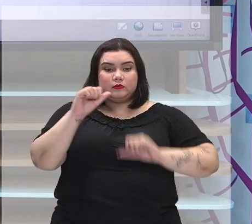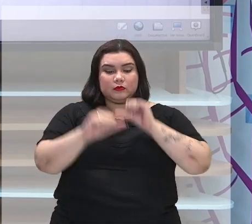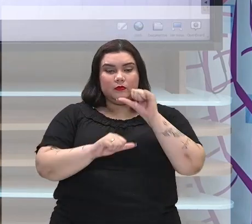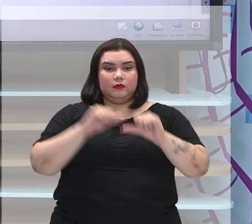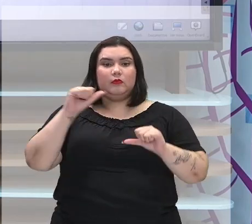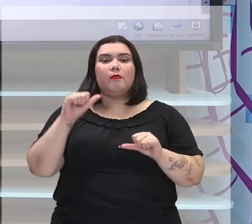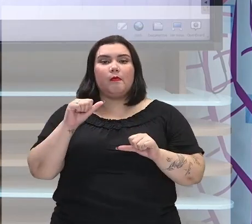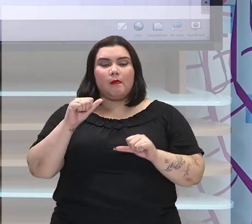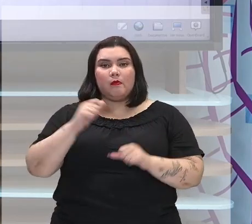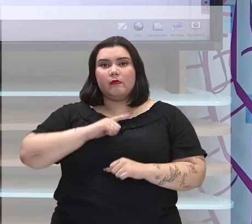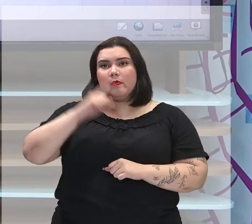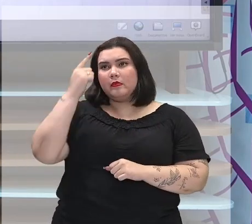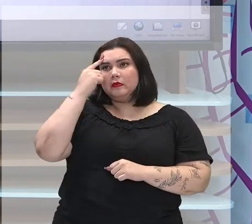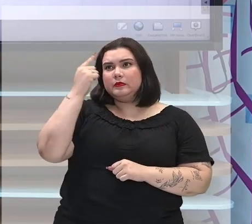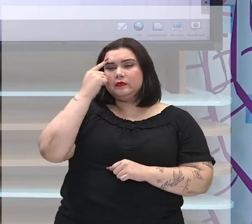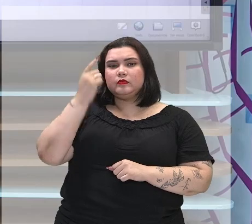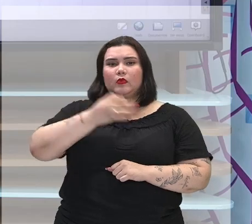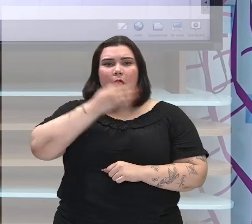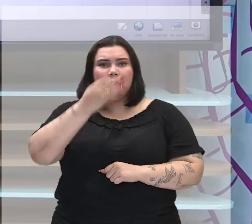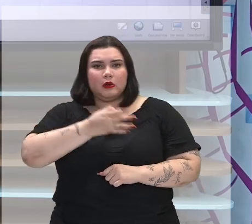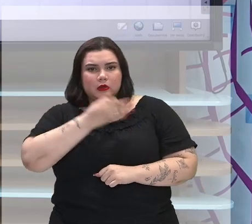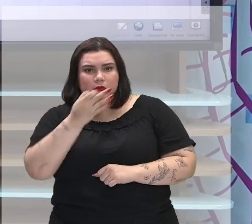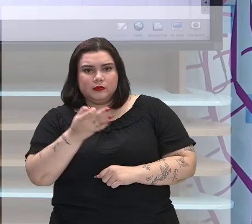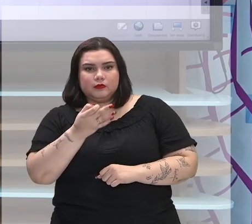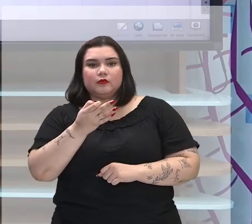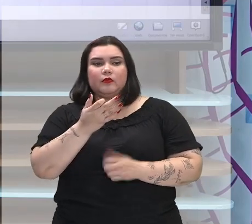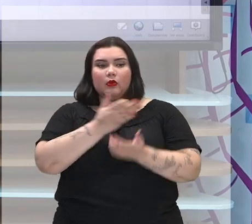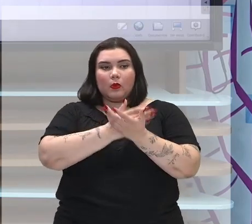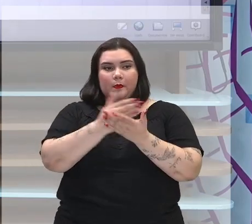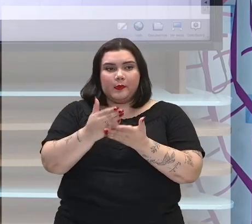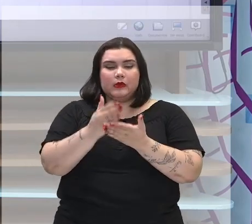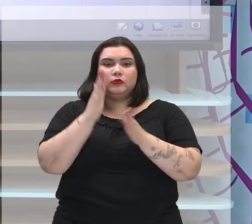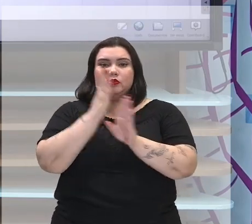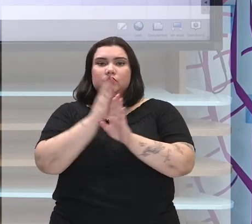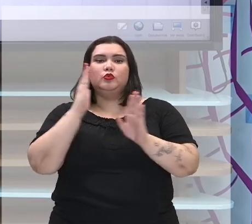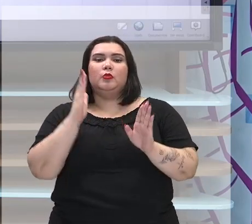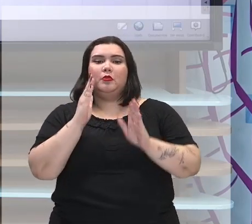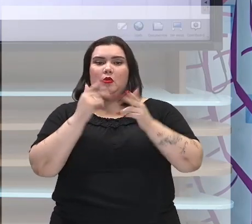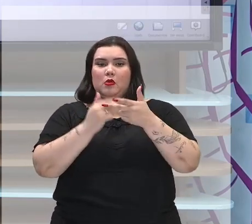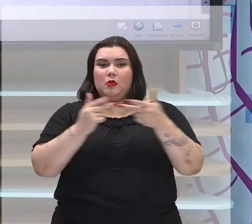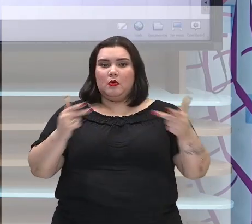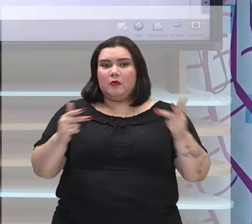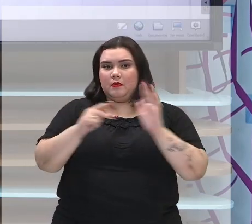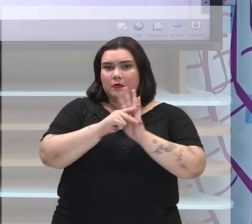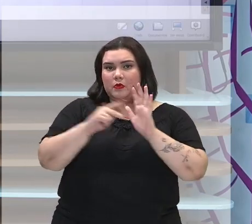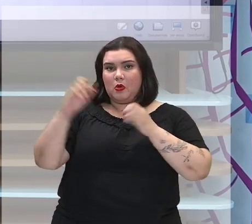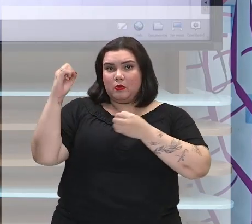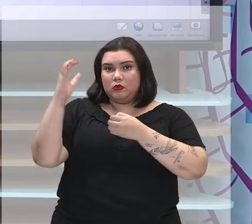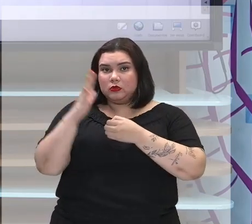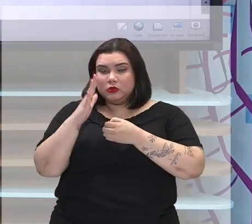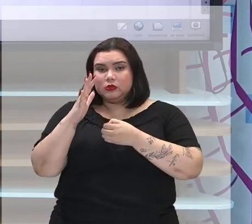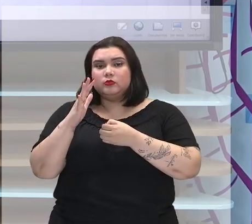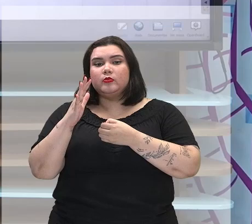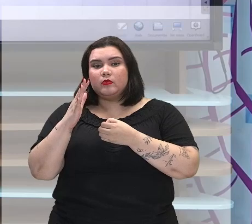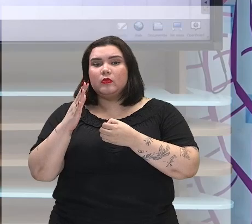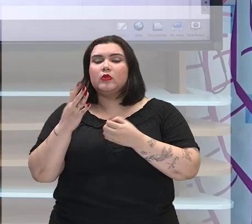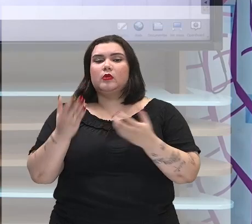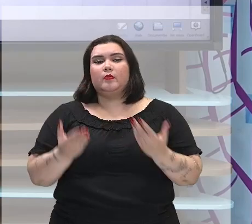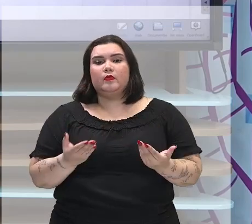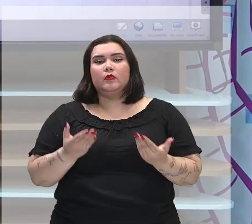do pensar e ter o contato com os ideais, principalmente dos ideais iluministas, é